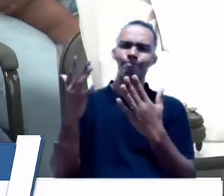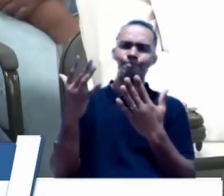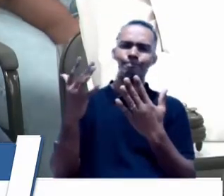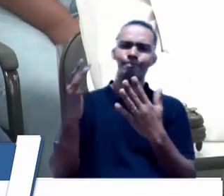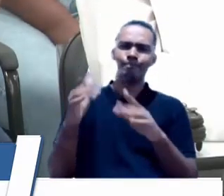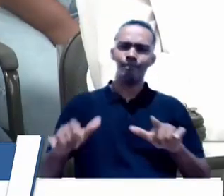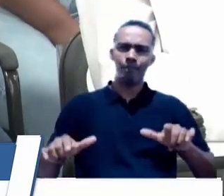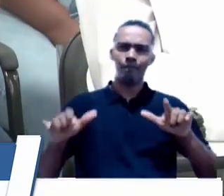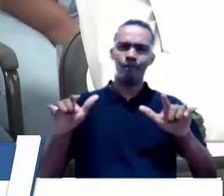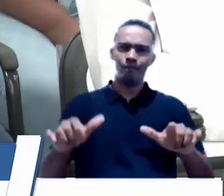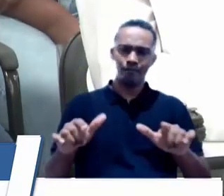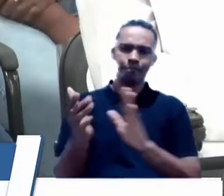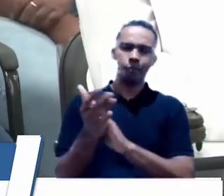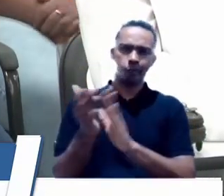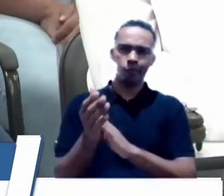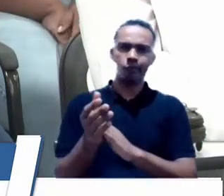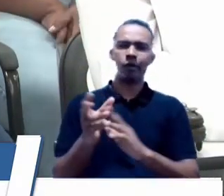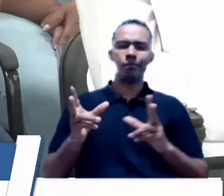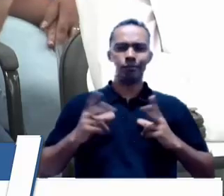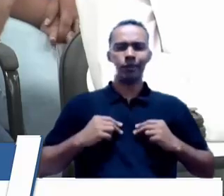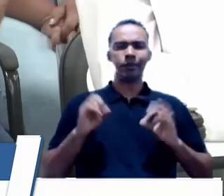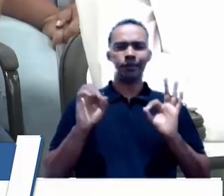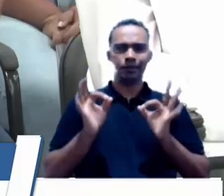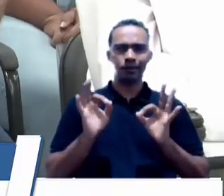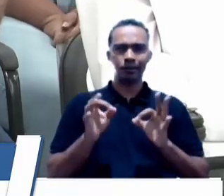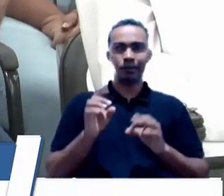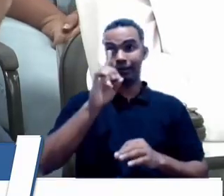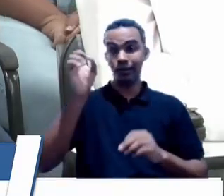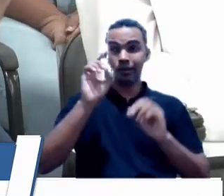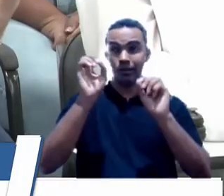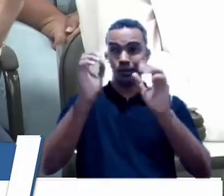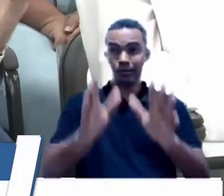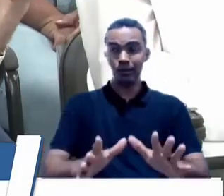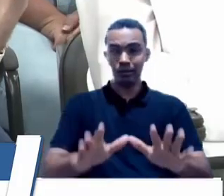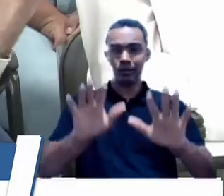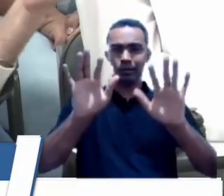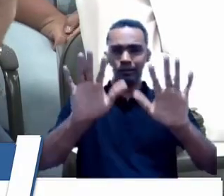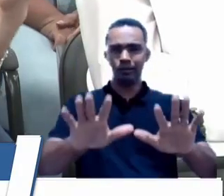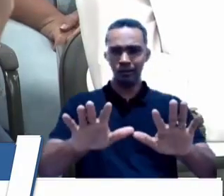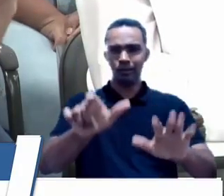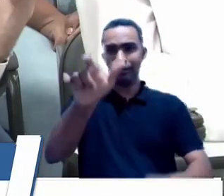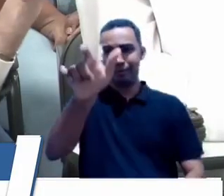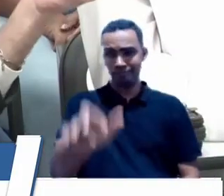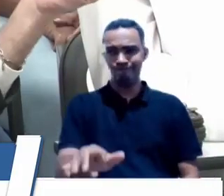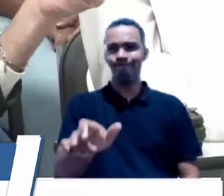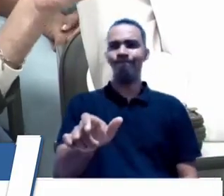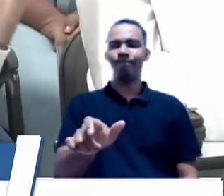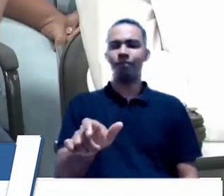moção, muito merecida, e que Deus continue te abençoando, você e aquela que está